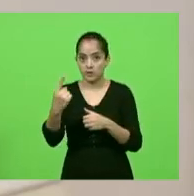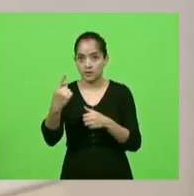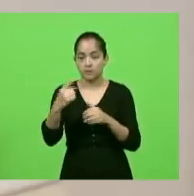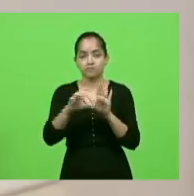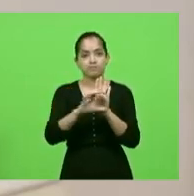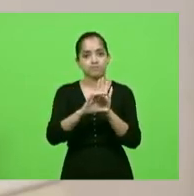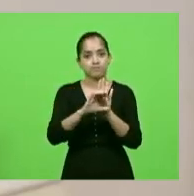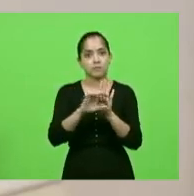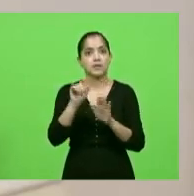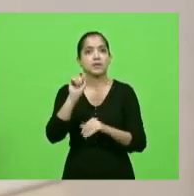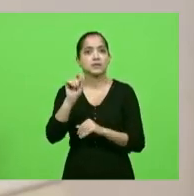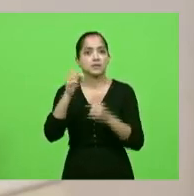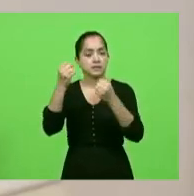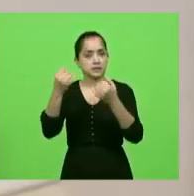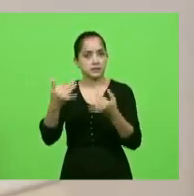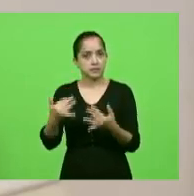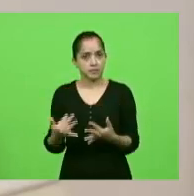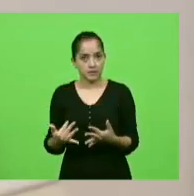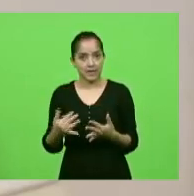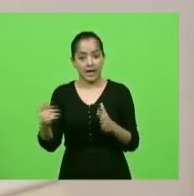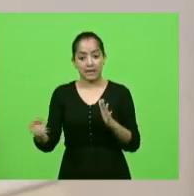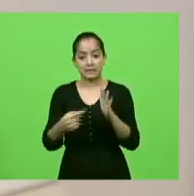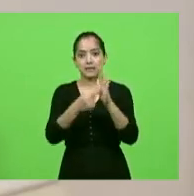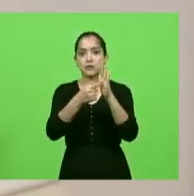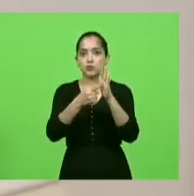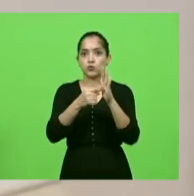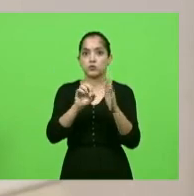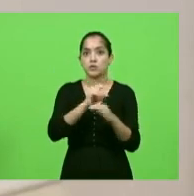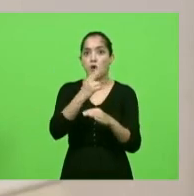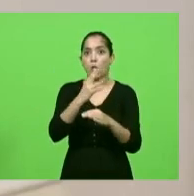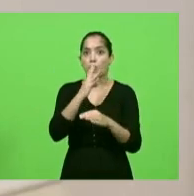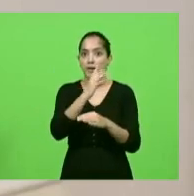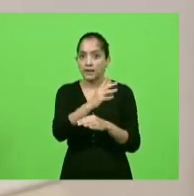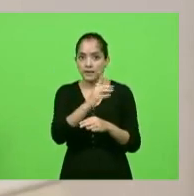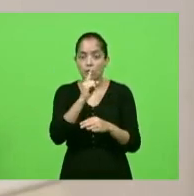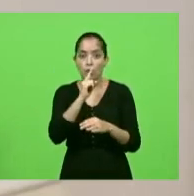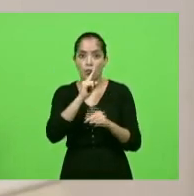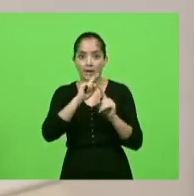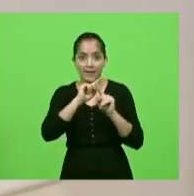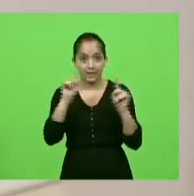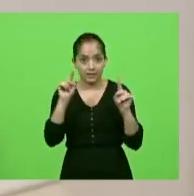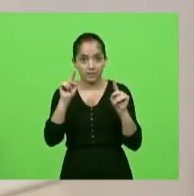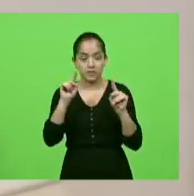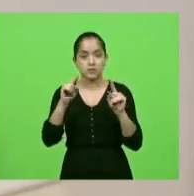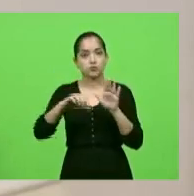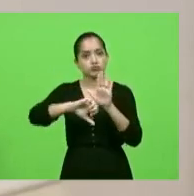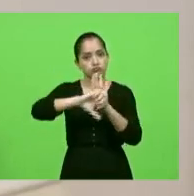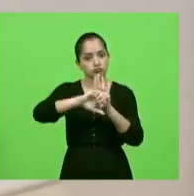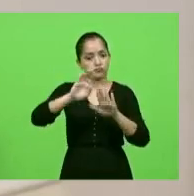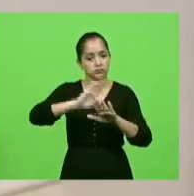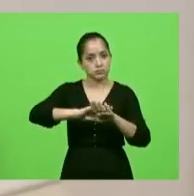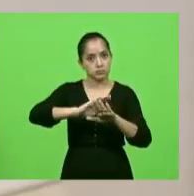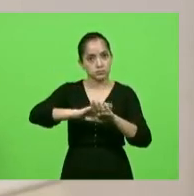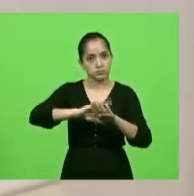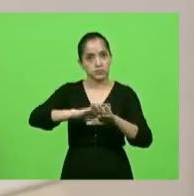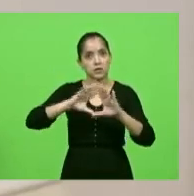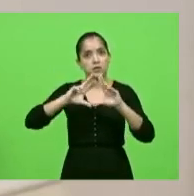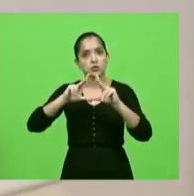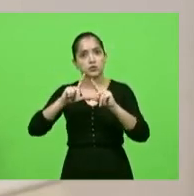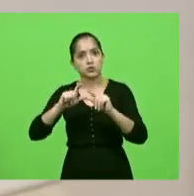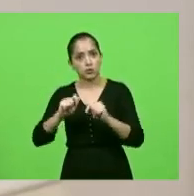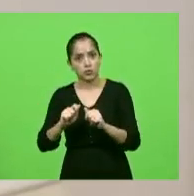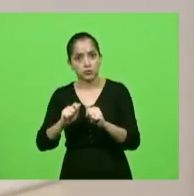diploma, que diz que a denúncia ou queixa conterá a exposição do fato criminoso, com todas as suas circunstâncias,